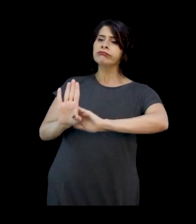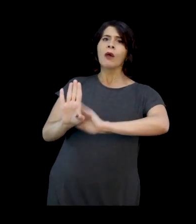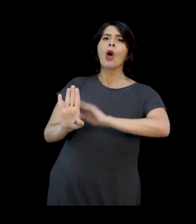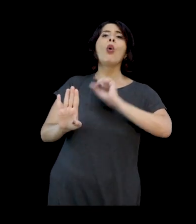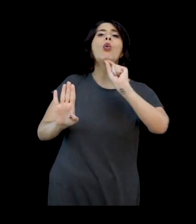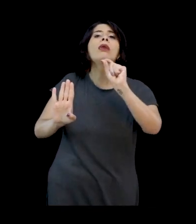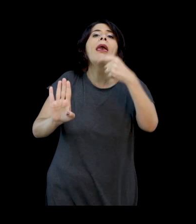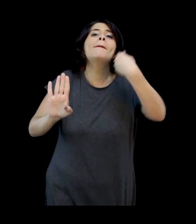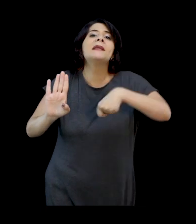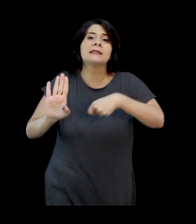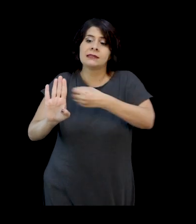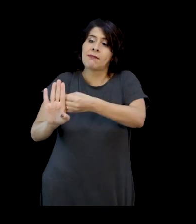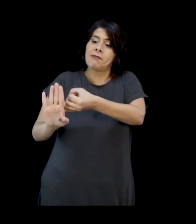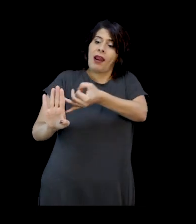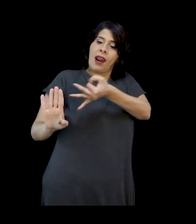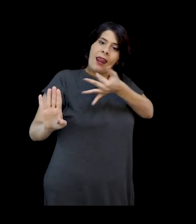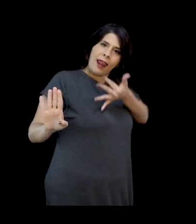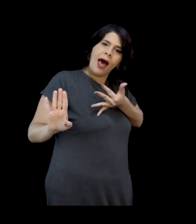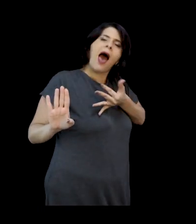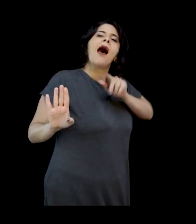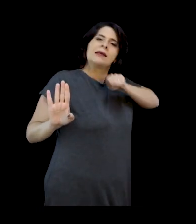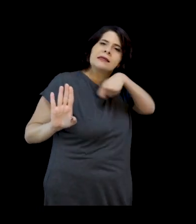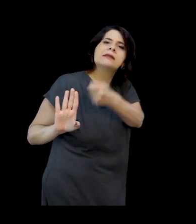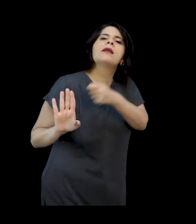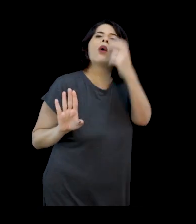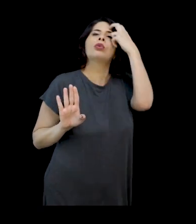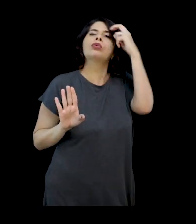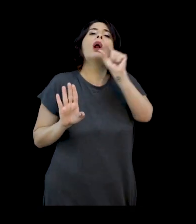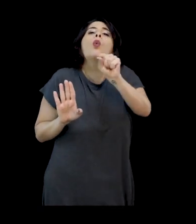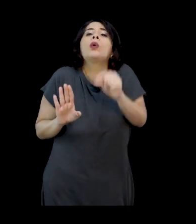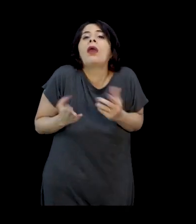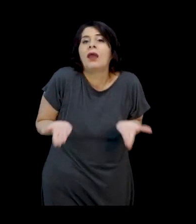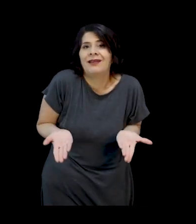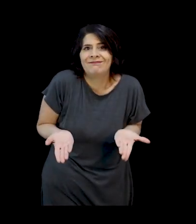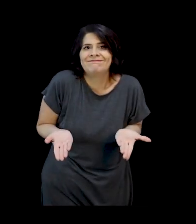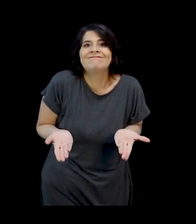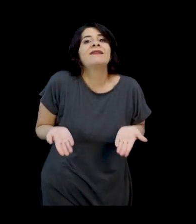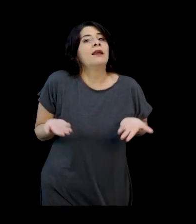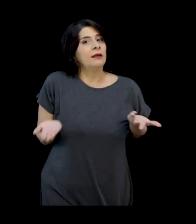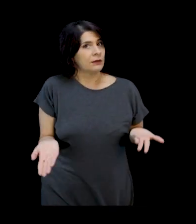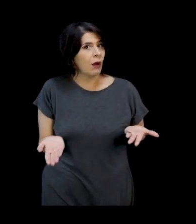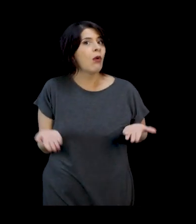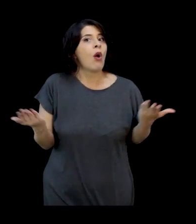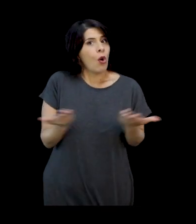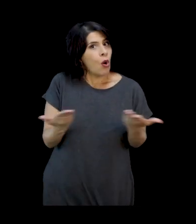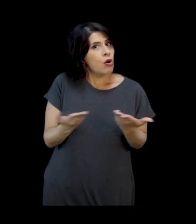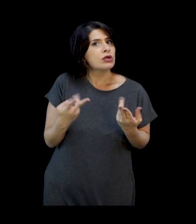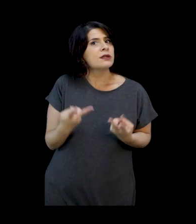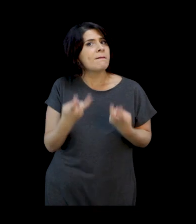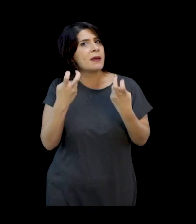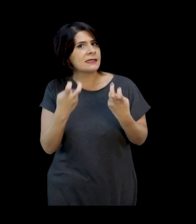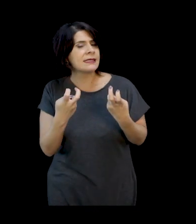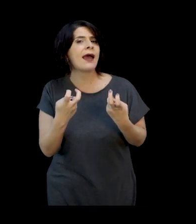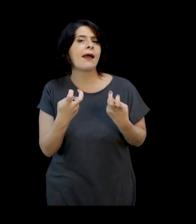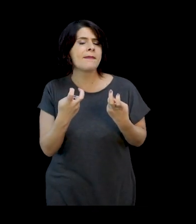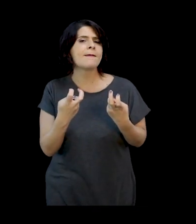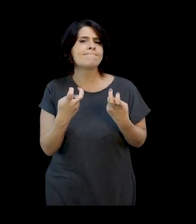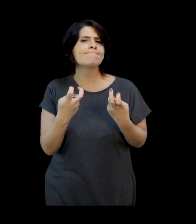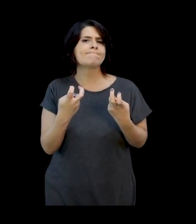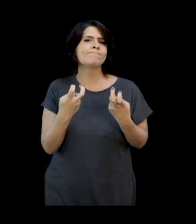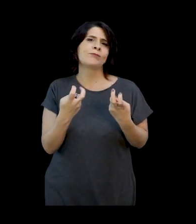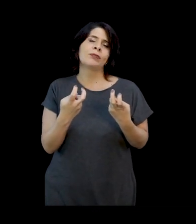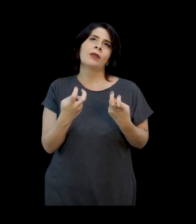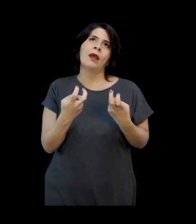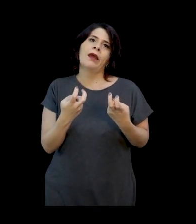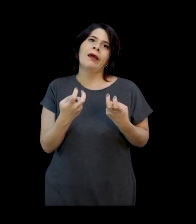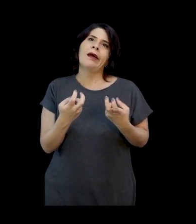precisa manifestar na sua própria realização. Então, hoje, a gente vê, por exemplo, a criação